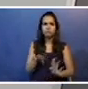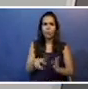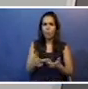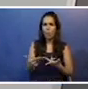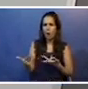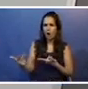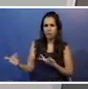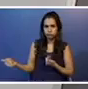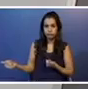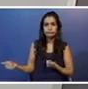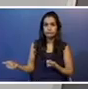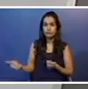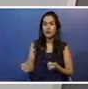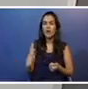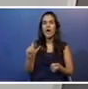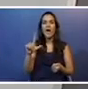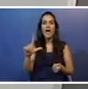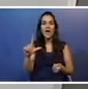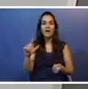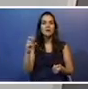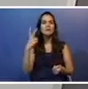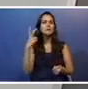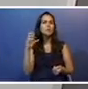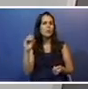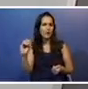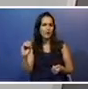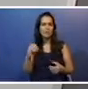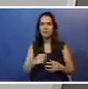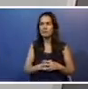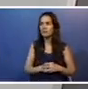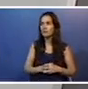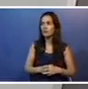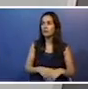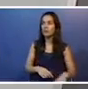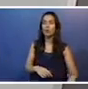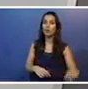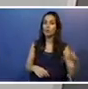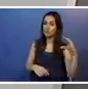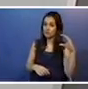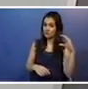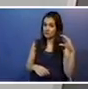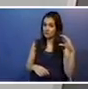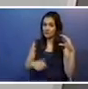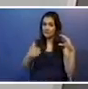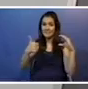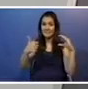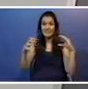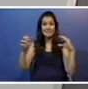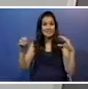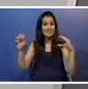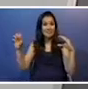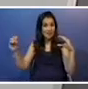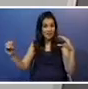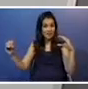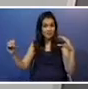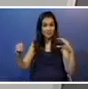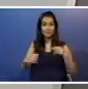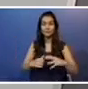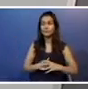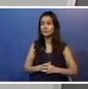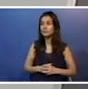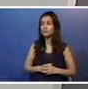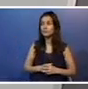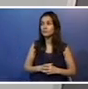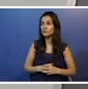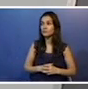L vale 50. O C, 100.